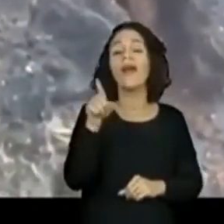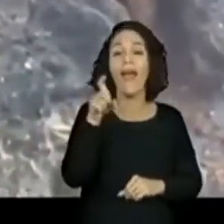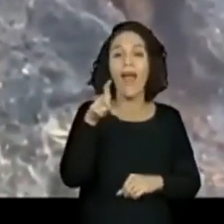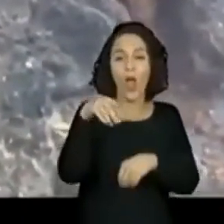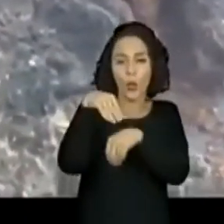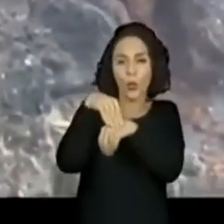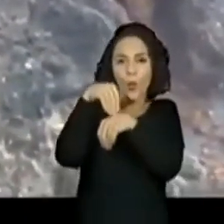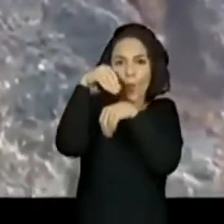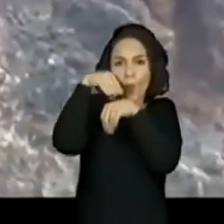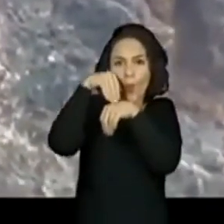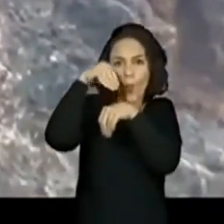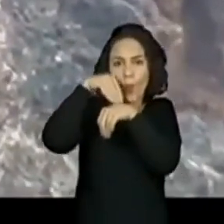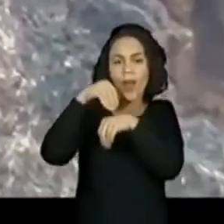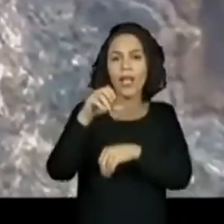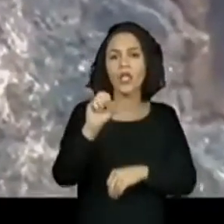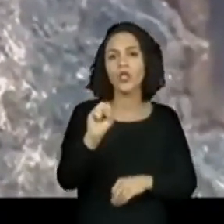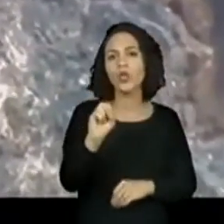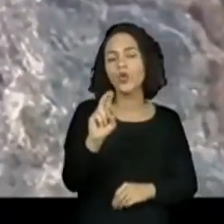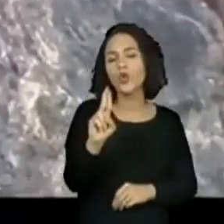sugador,